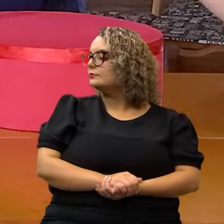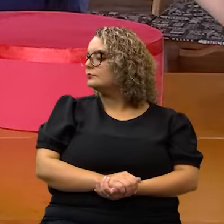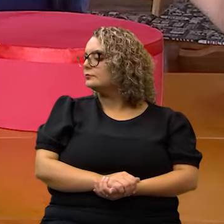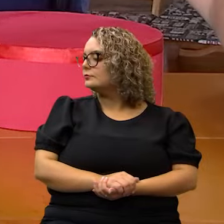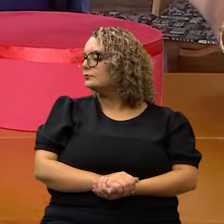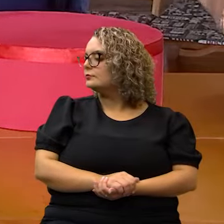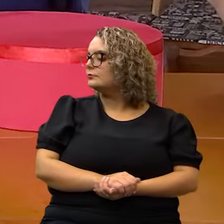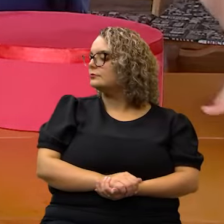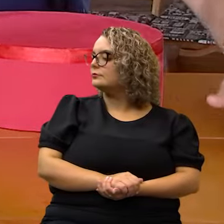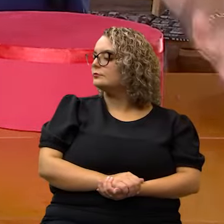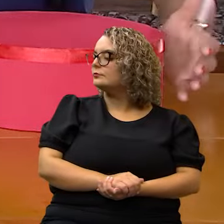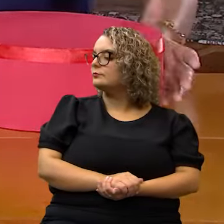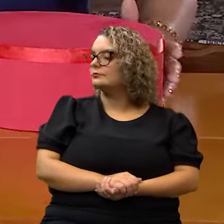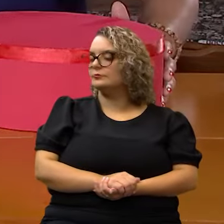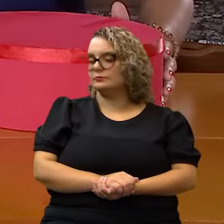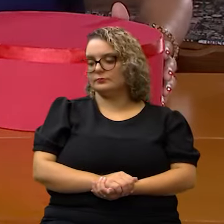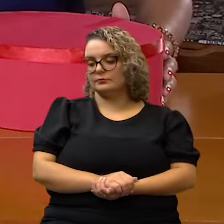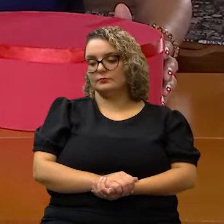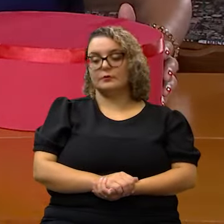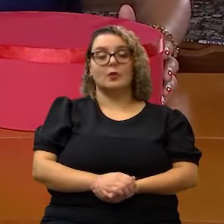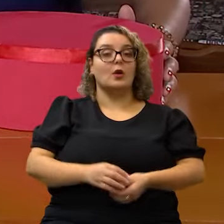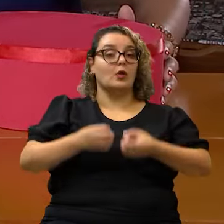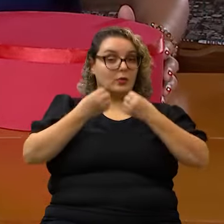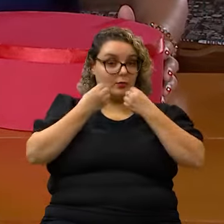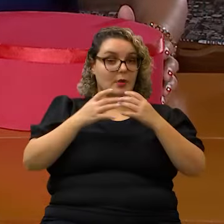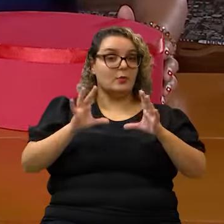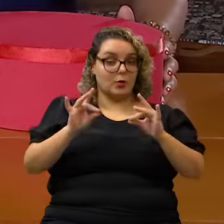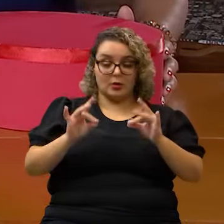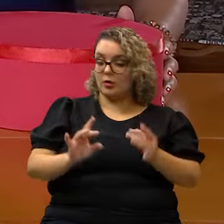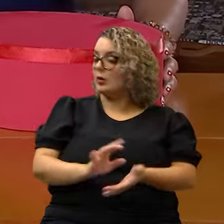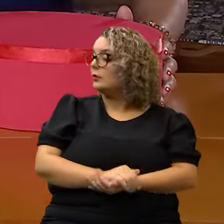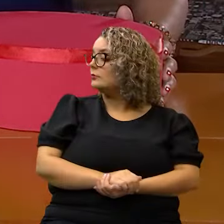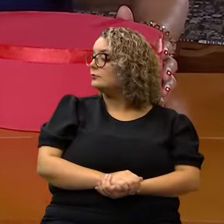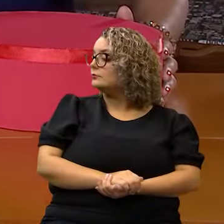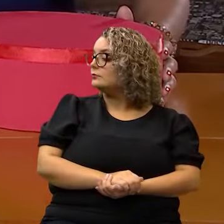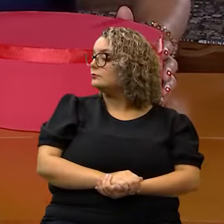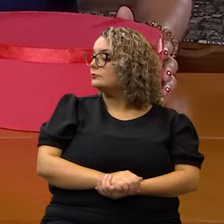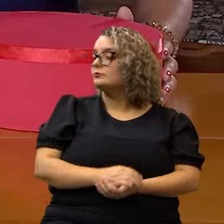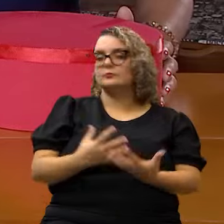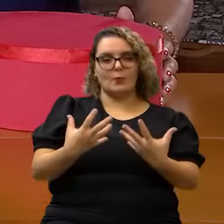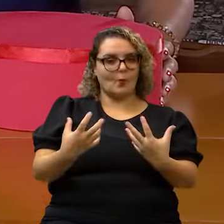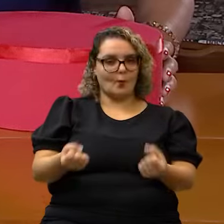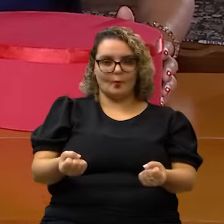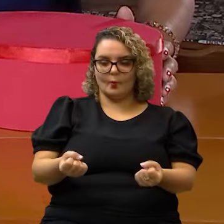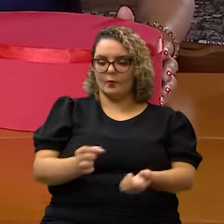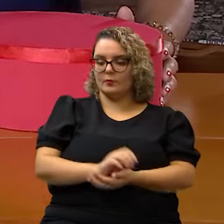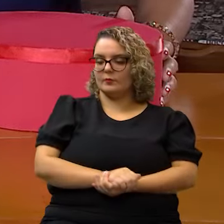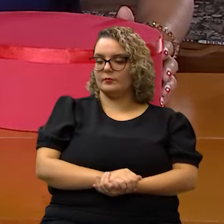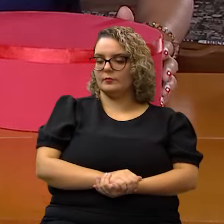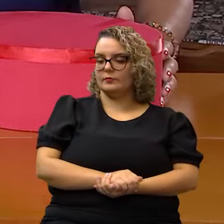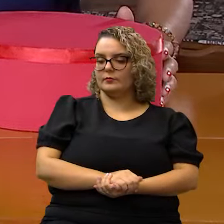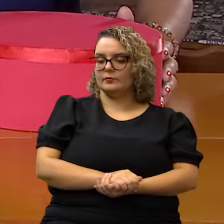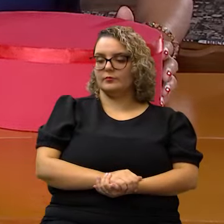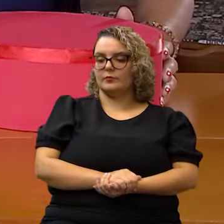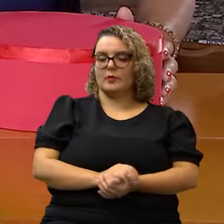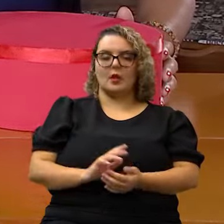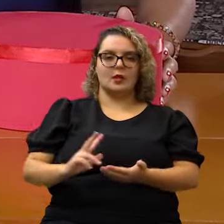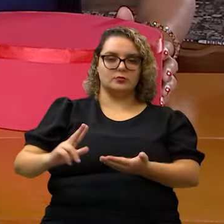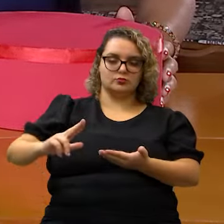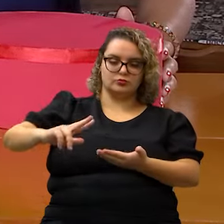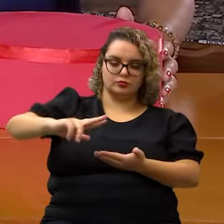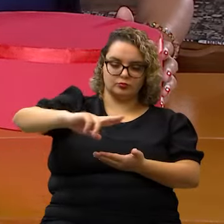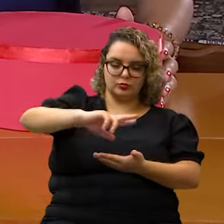Para fazer o próximo bolo. Ó, como vocês veem também, como a cola é boa, ó. Já aderiu. Aí já dá para eu acertar